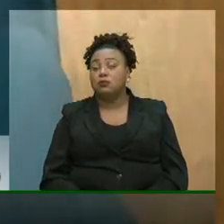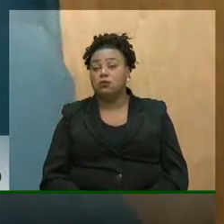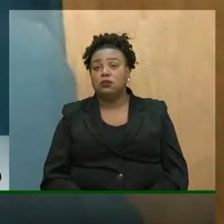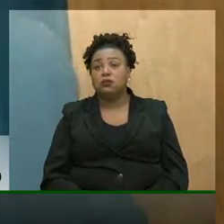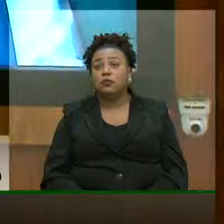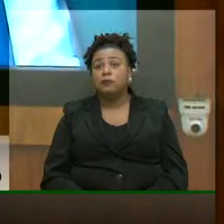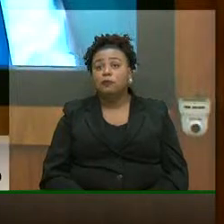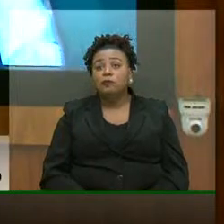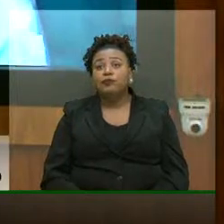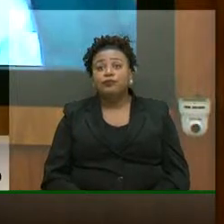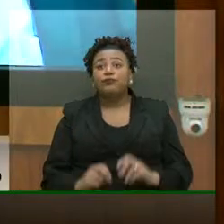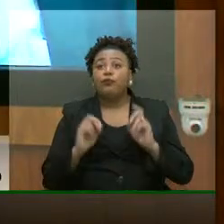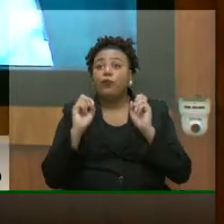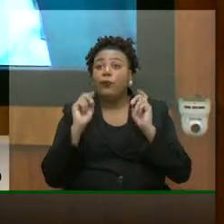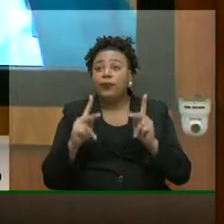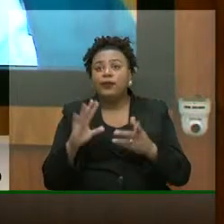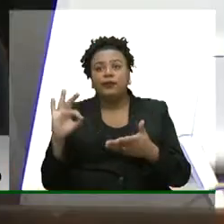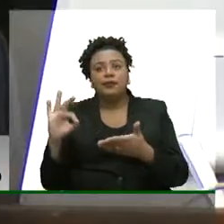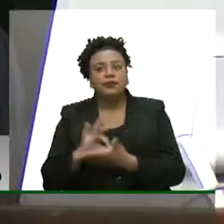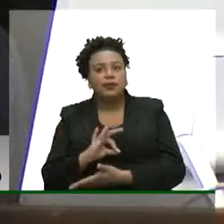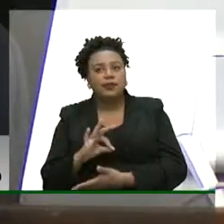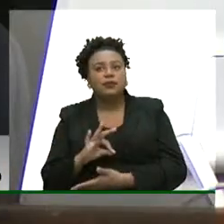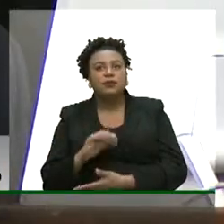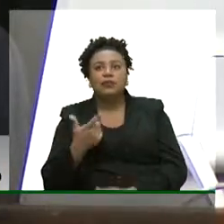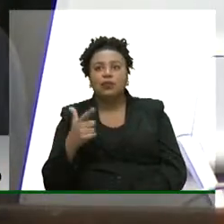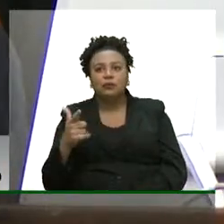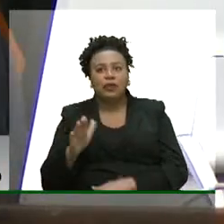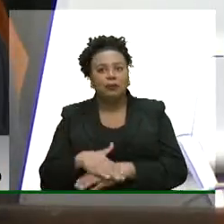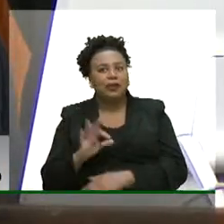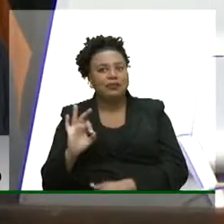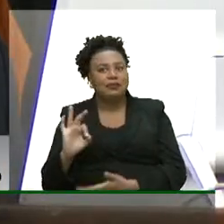Ok. Inscrito,